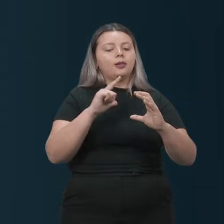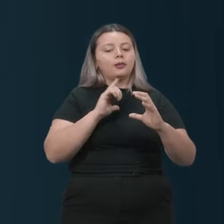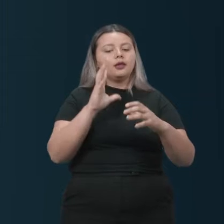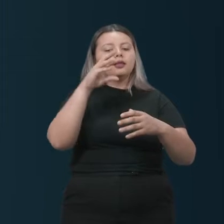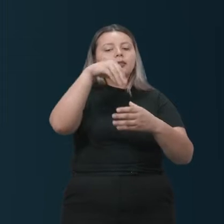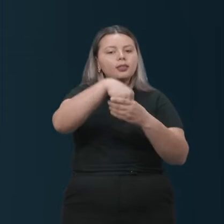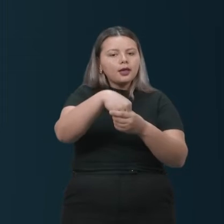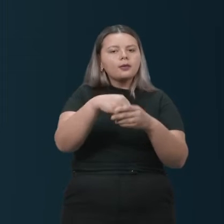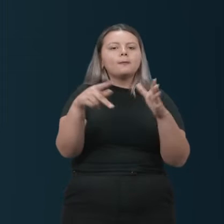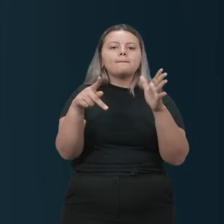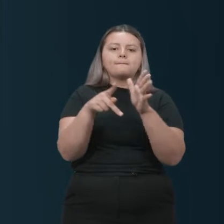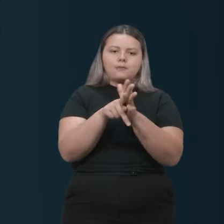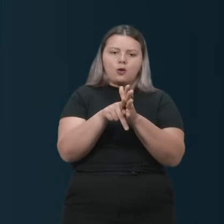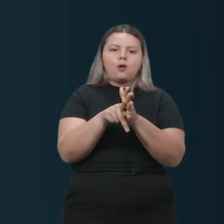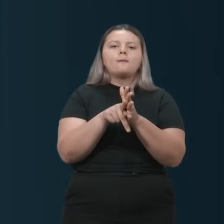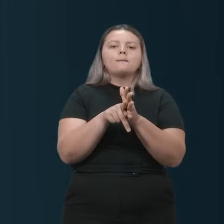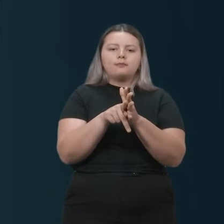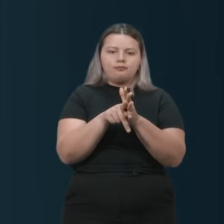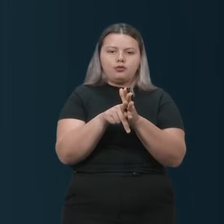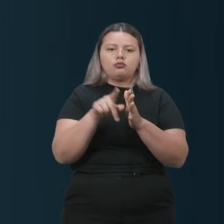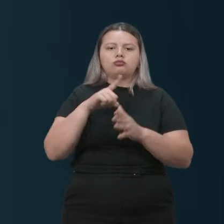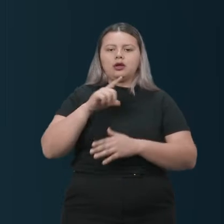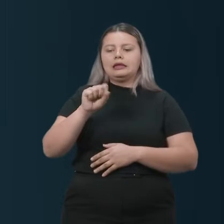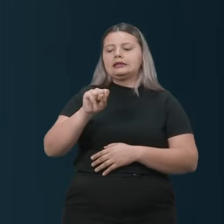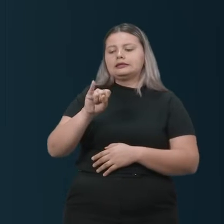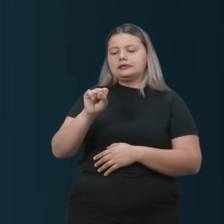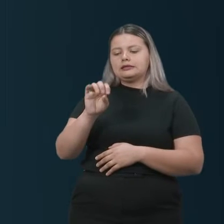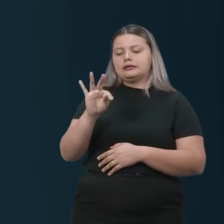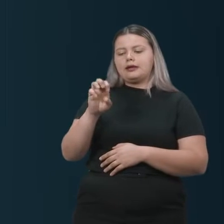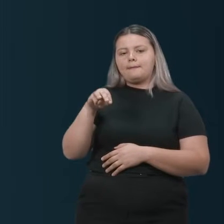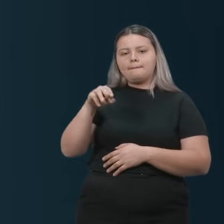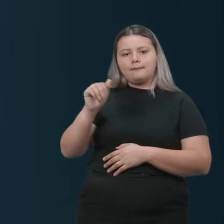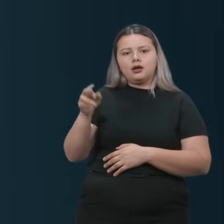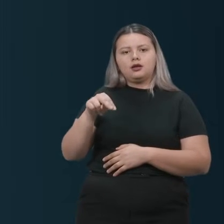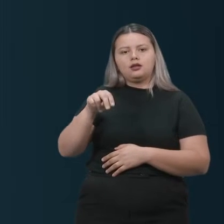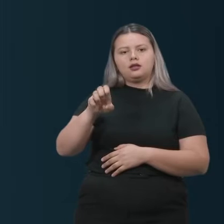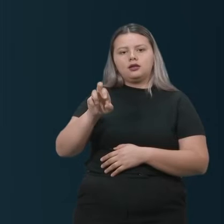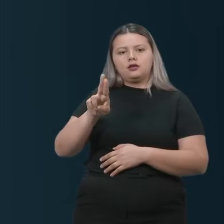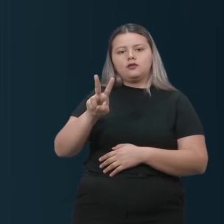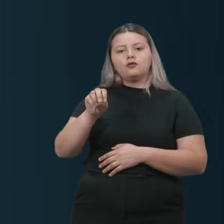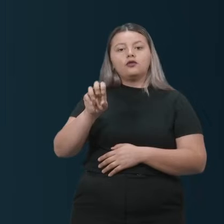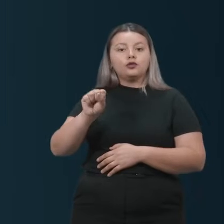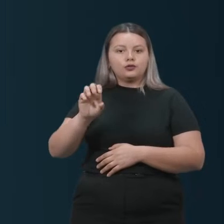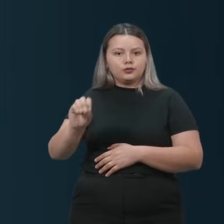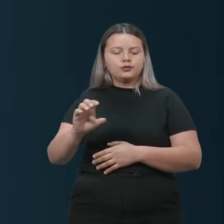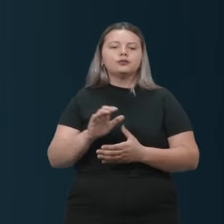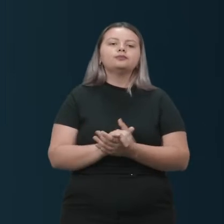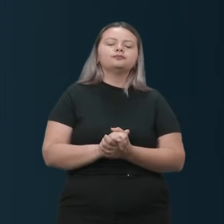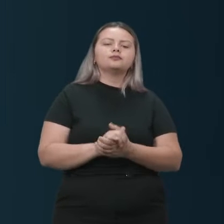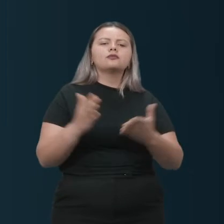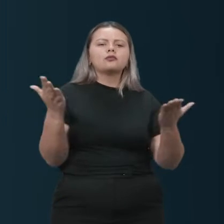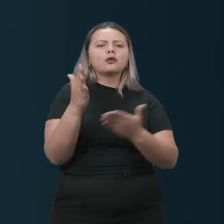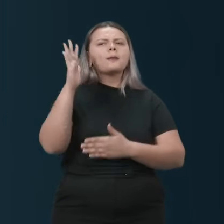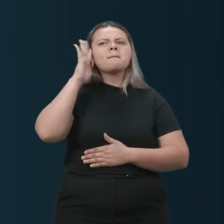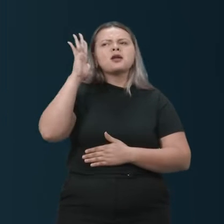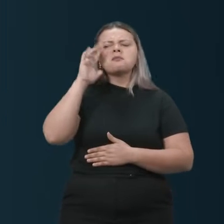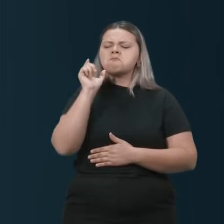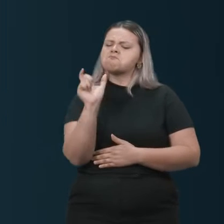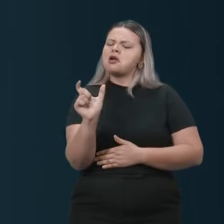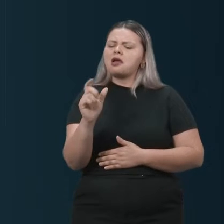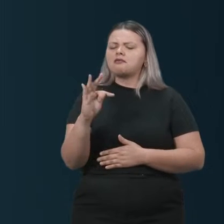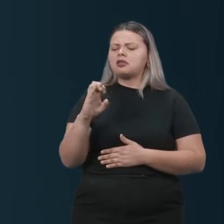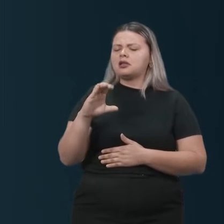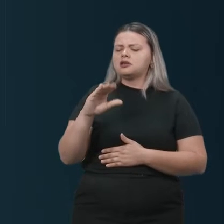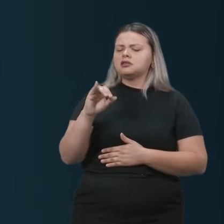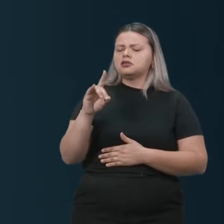parte do sistema nervoso, que acaba sendo o foco das nossas aulas. Quando a gente pensa no tecido